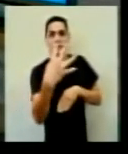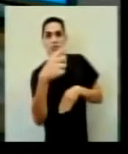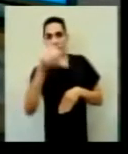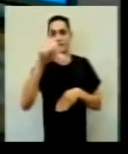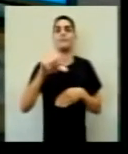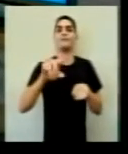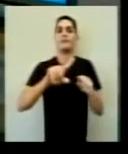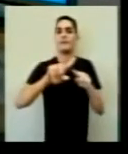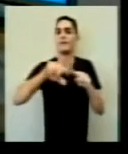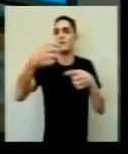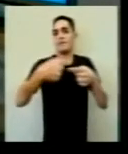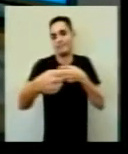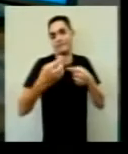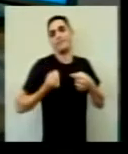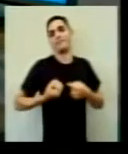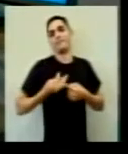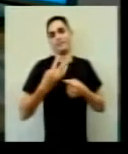pico,